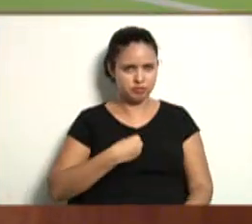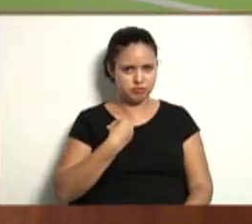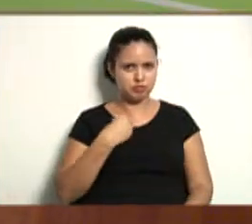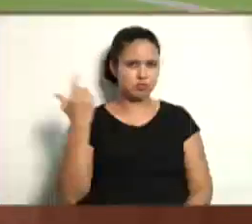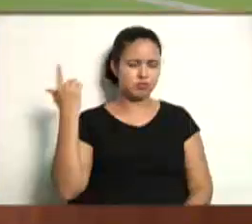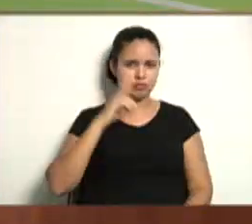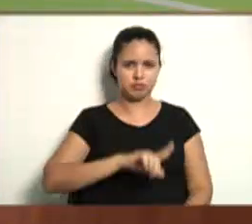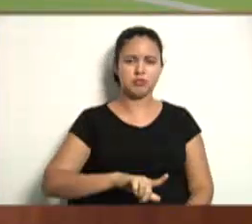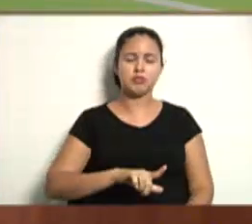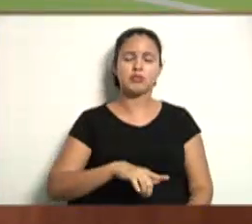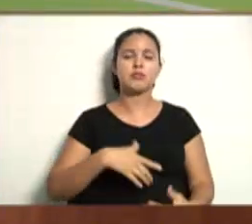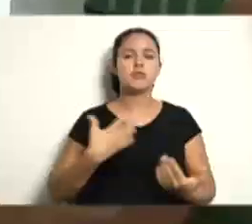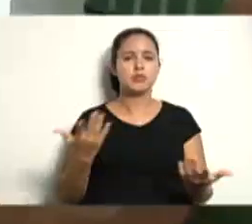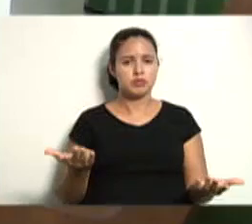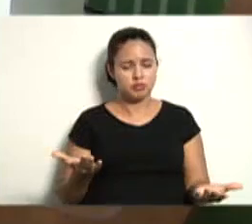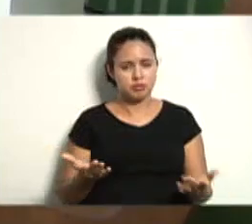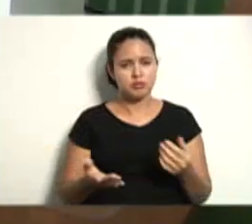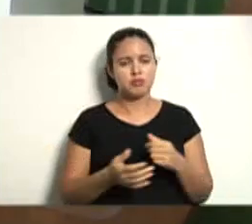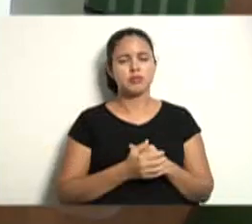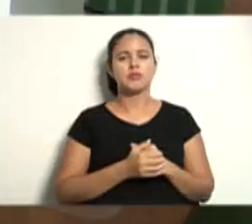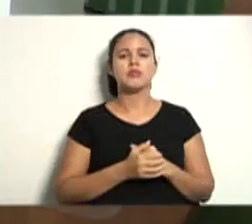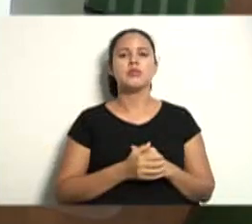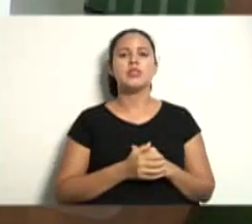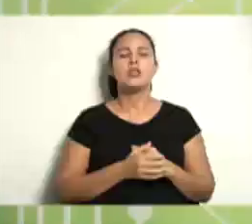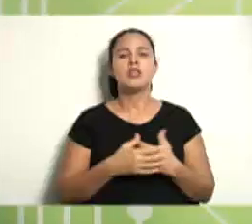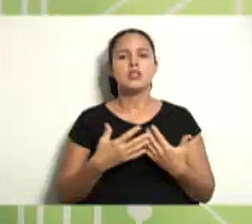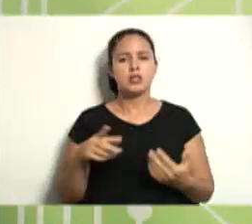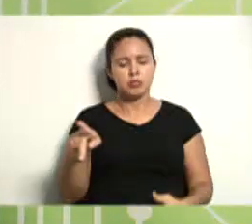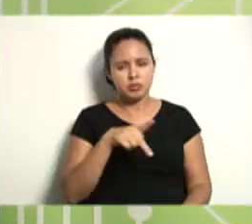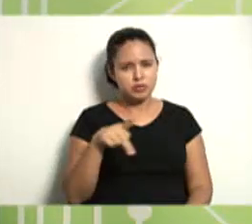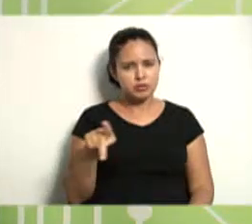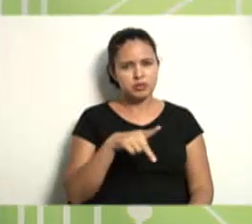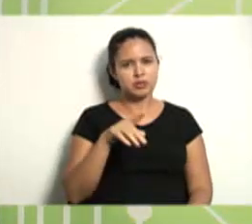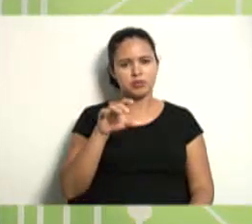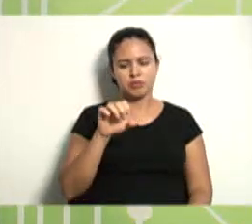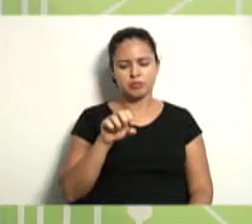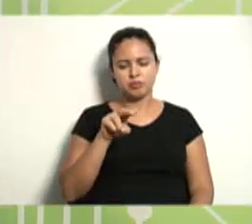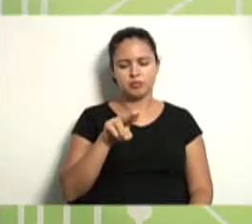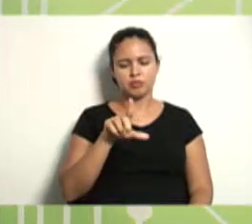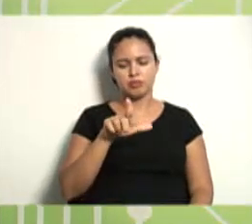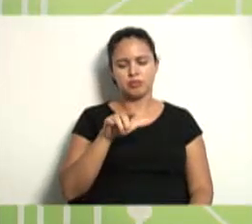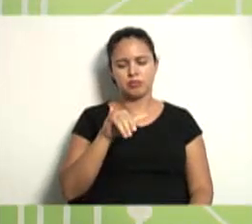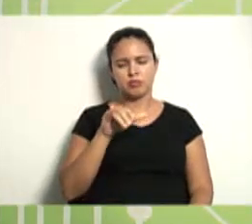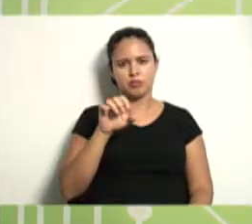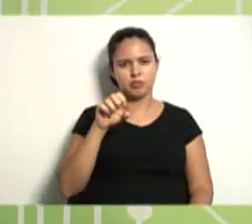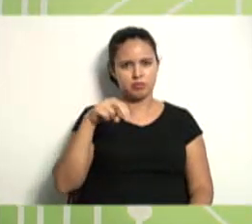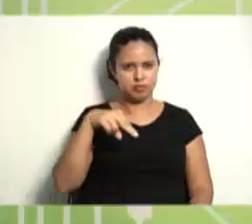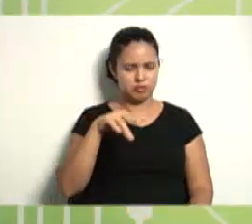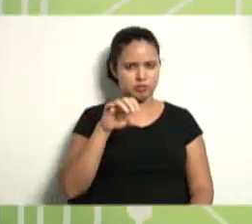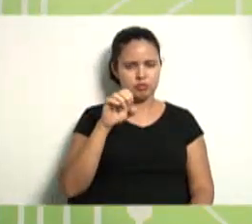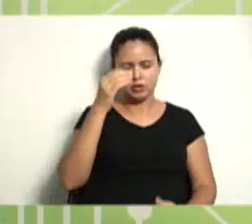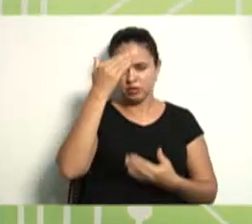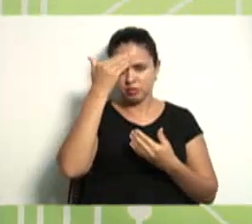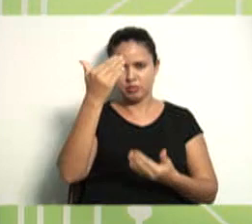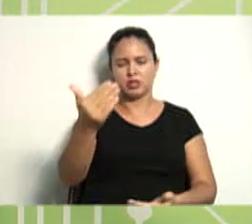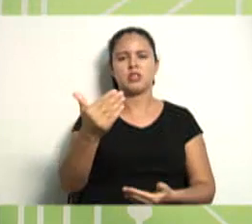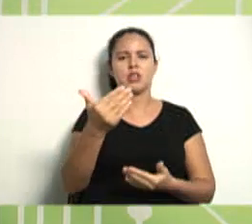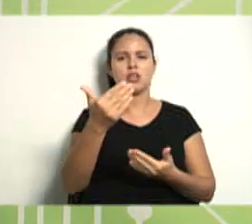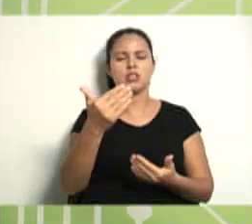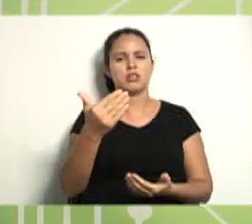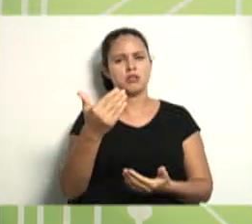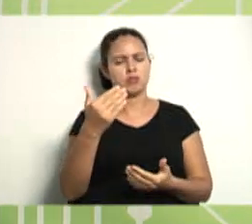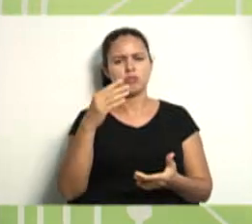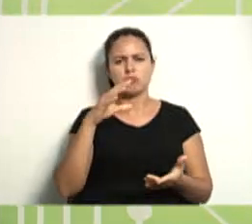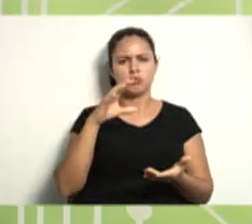humano. Né, professora? É isso mesmo, professor Eliene. Obrigada, Laiane, obrigada, Escola JK, todo mundo que está aí